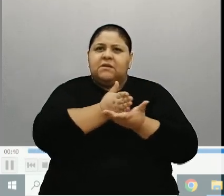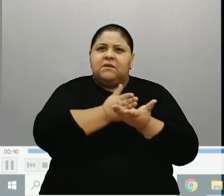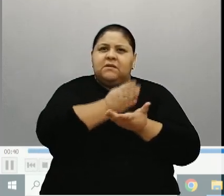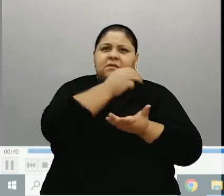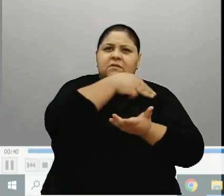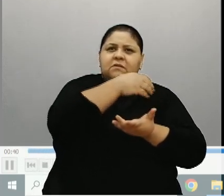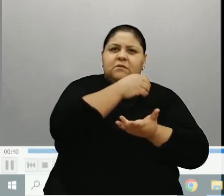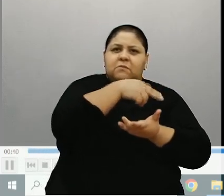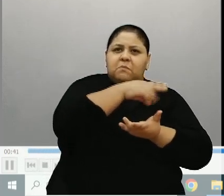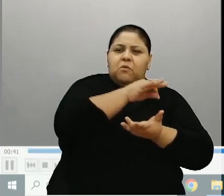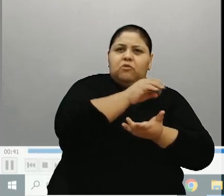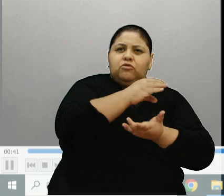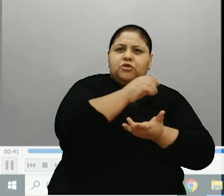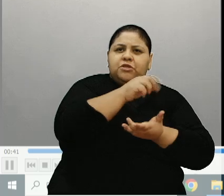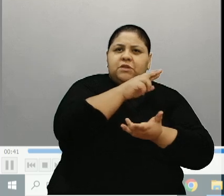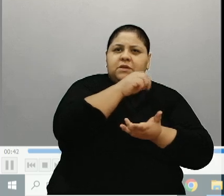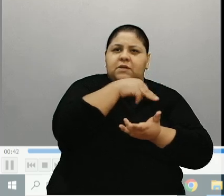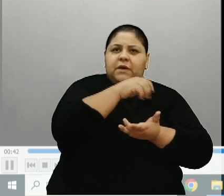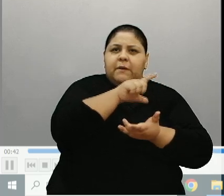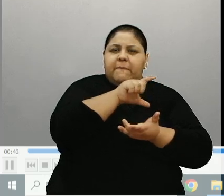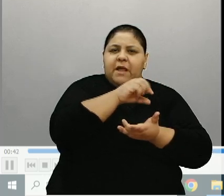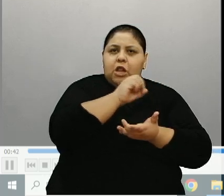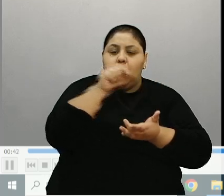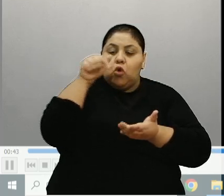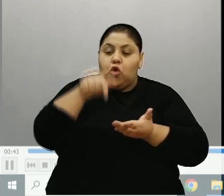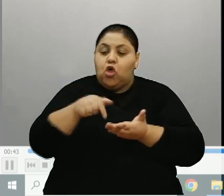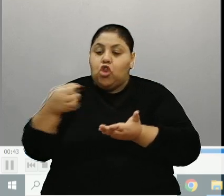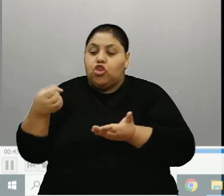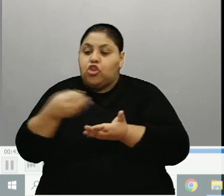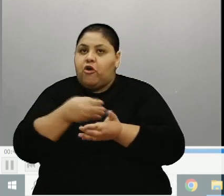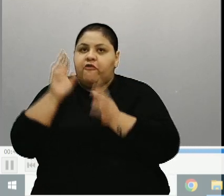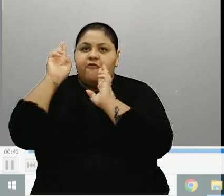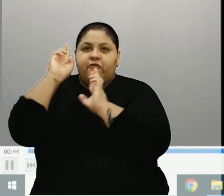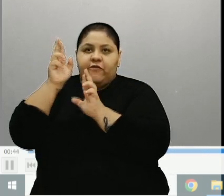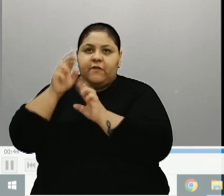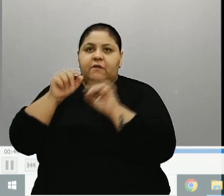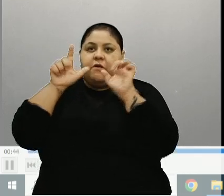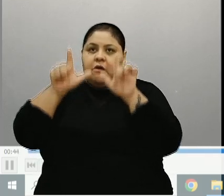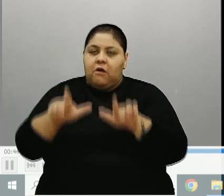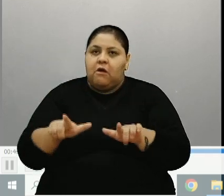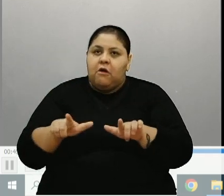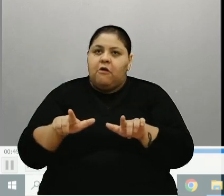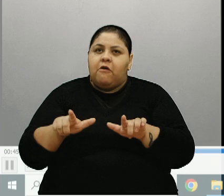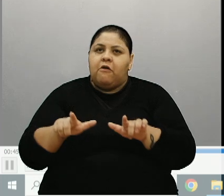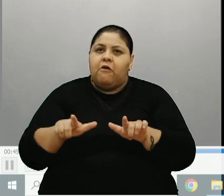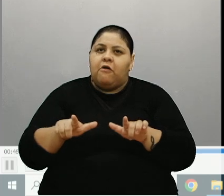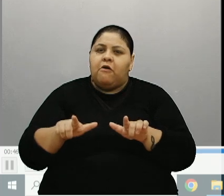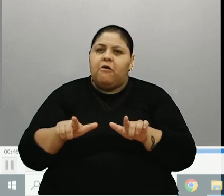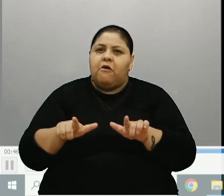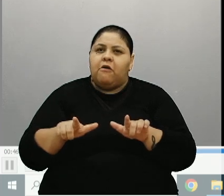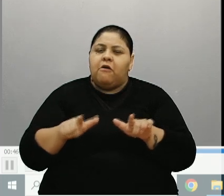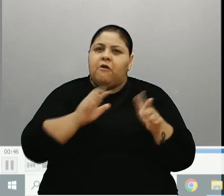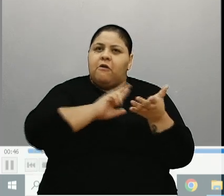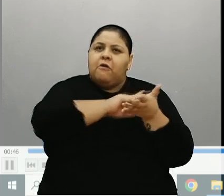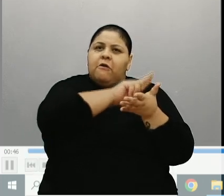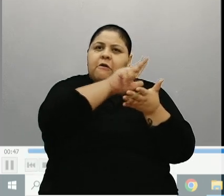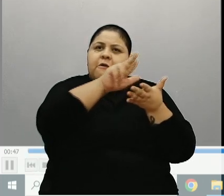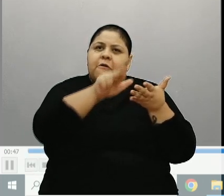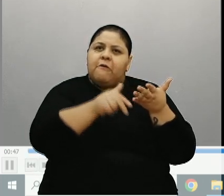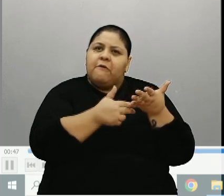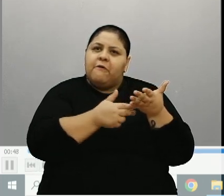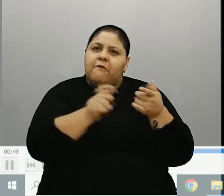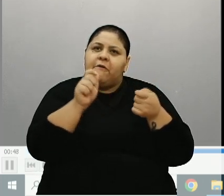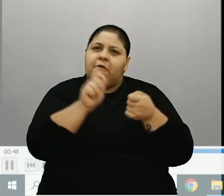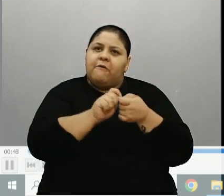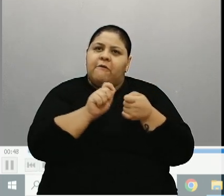Nova Esperança, já estamos nessa divisa. É um local lá onde a gente já atuou a jusante em vários trechos, foi feito